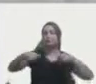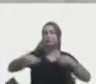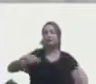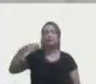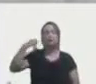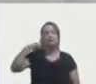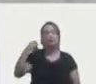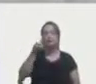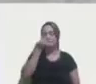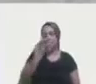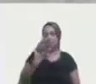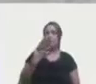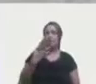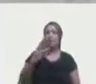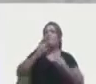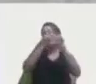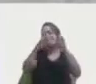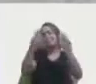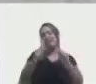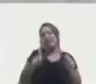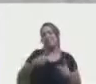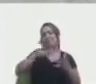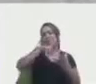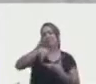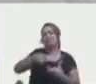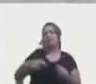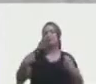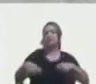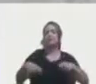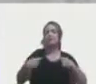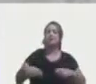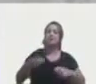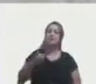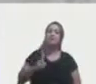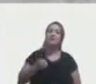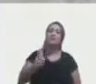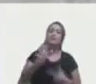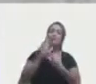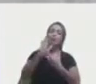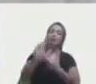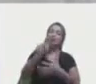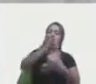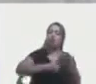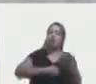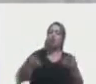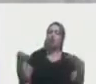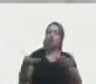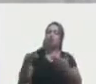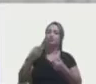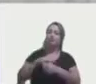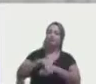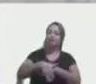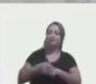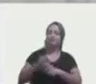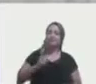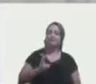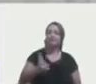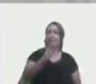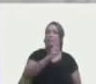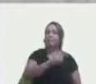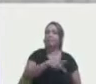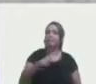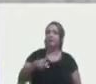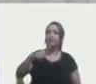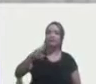mais paz nesse mundo eu trago cinco documentos nesta noite como sempre Professor Pereira querido